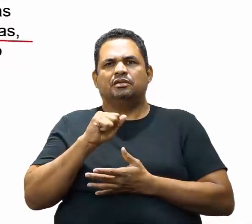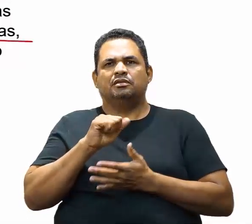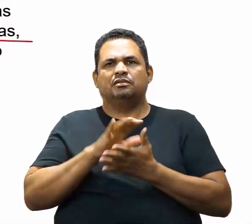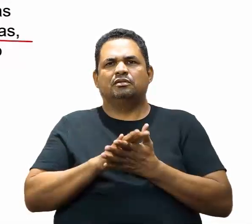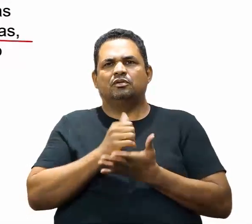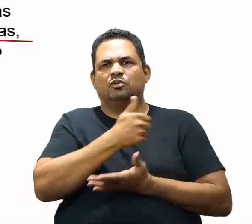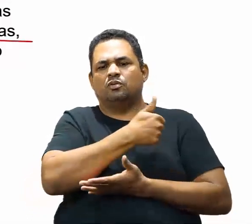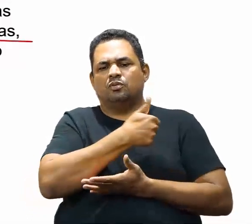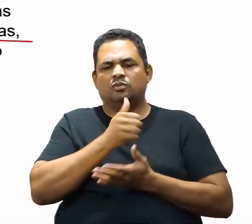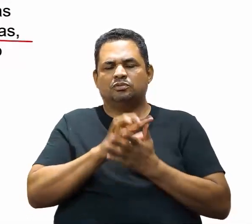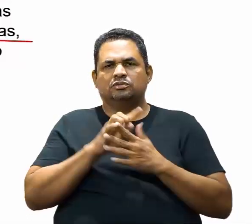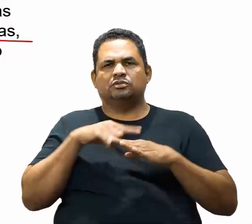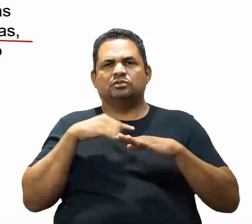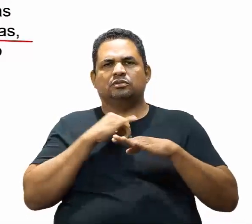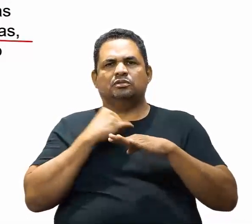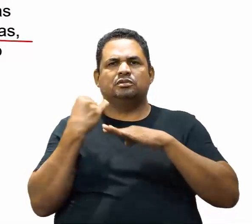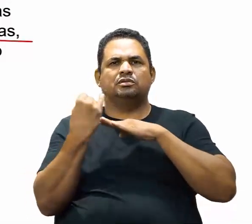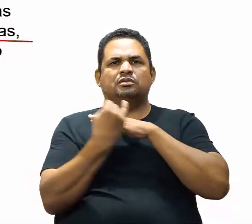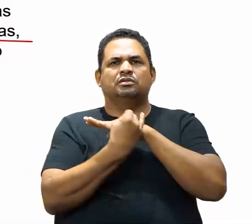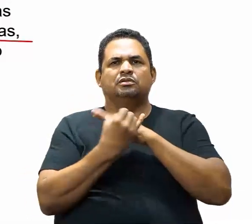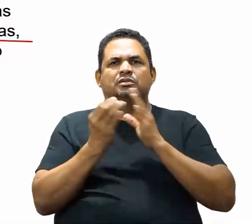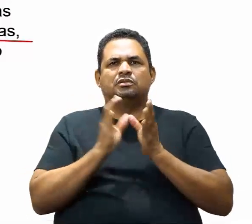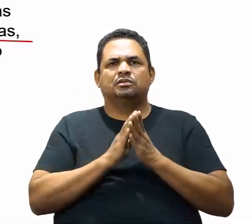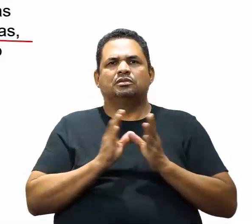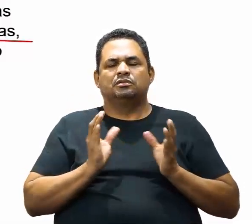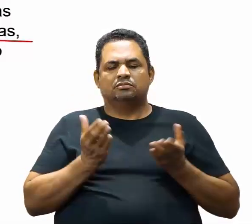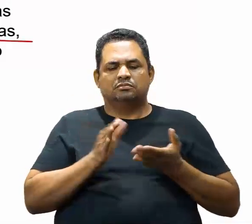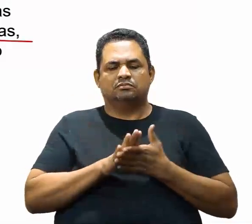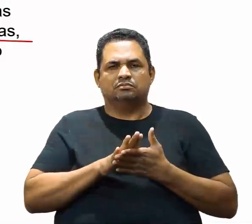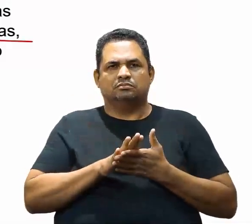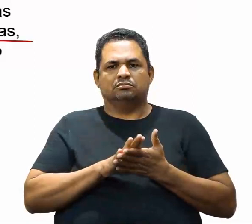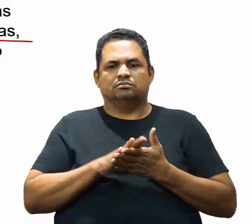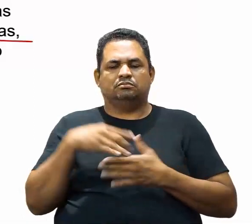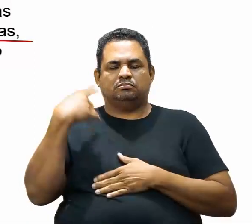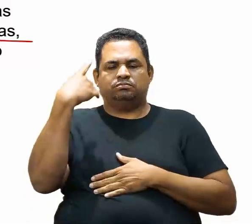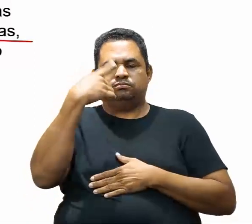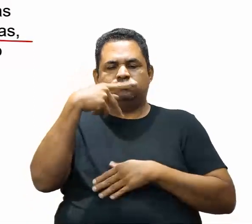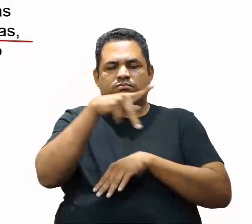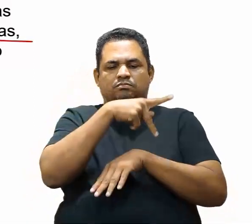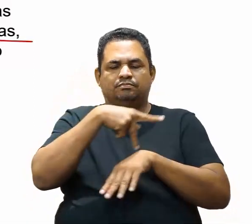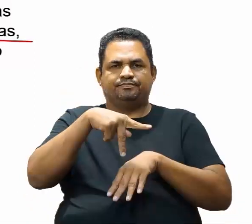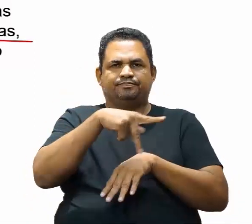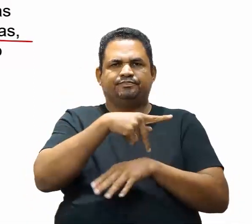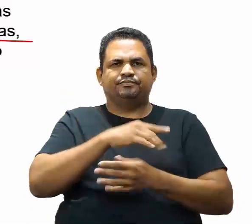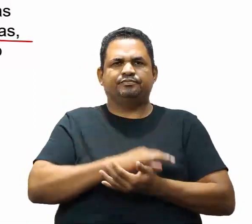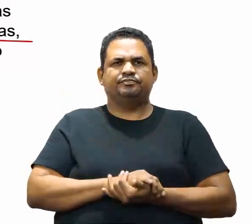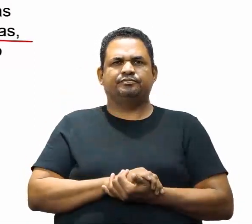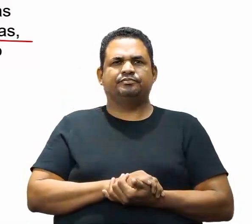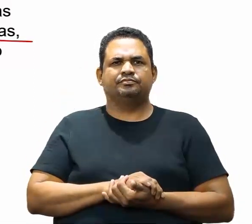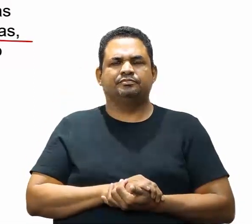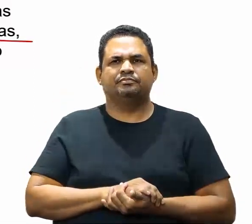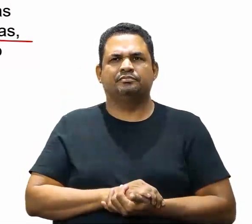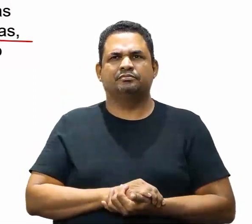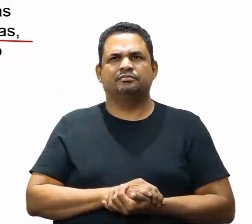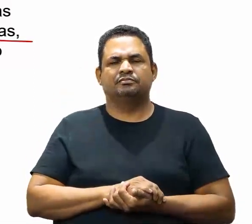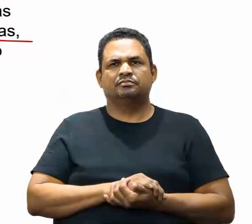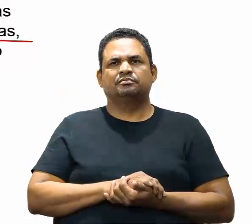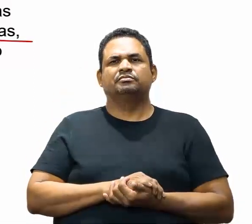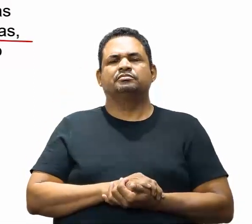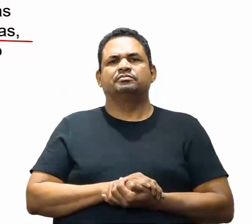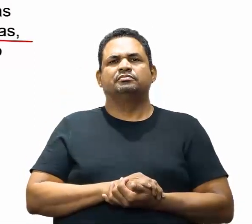que compõem ali a nossa Espanha, né? Que são uma parte importante